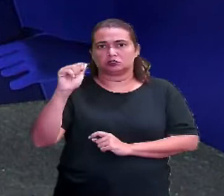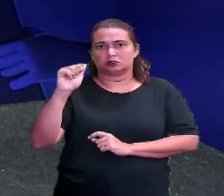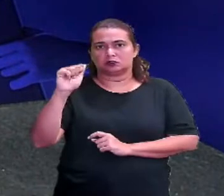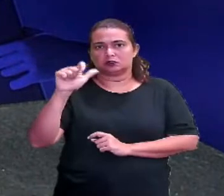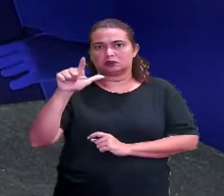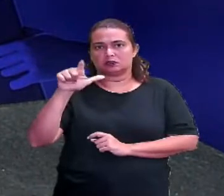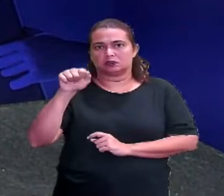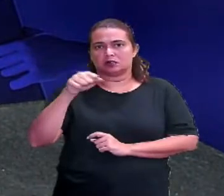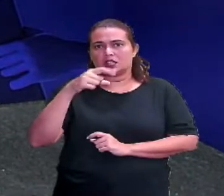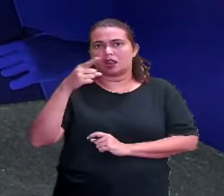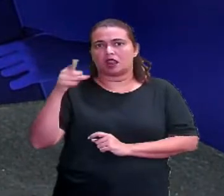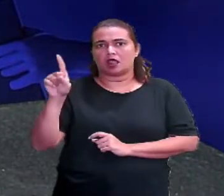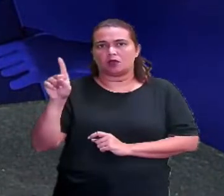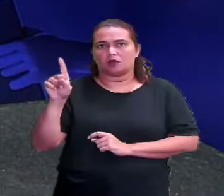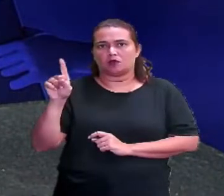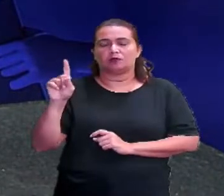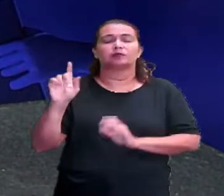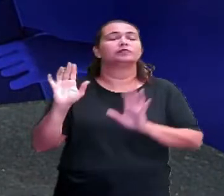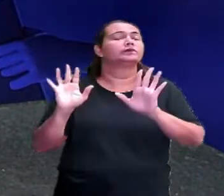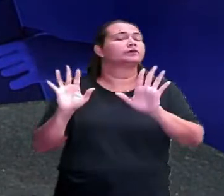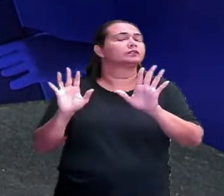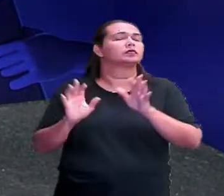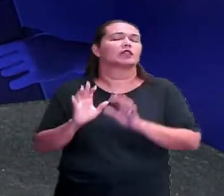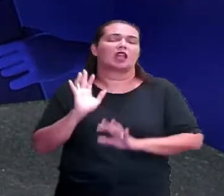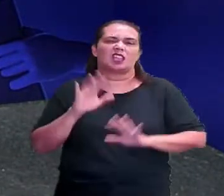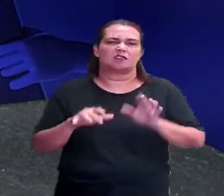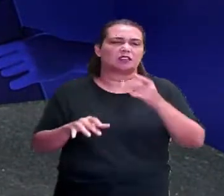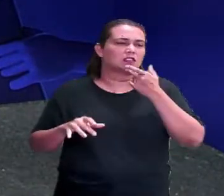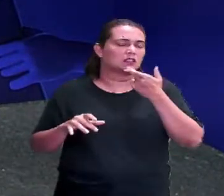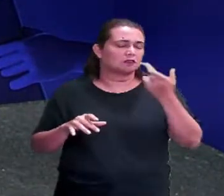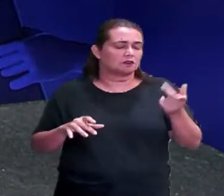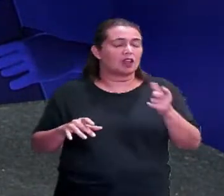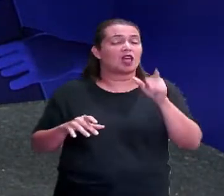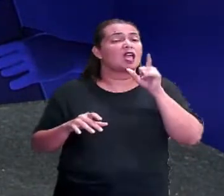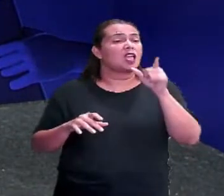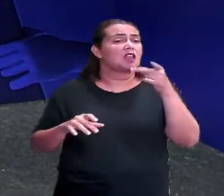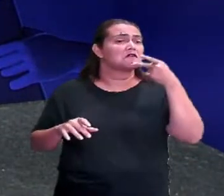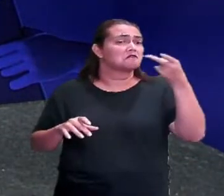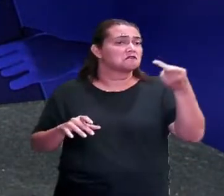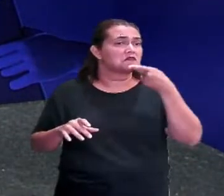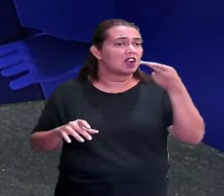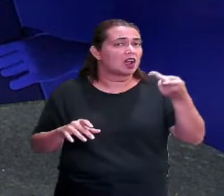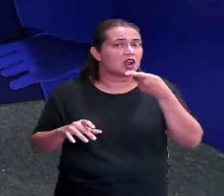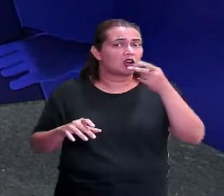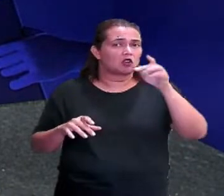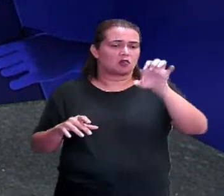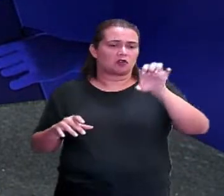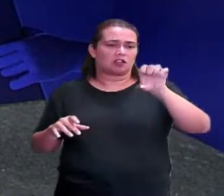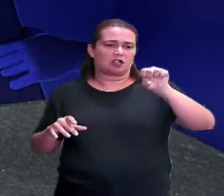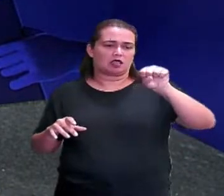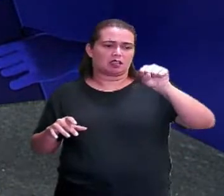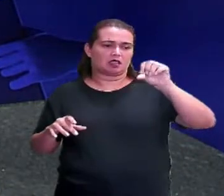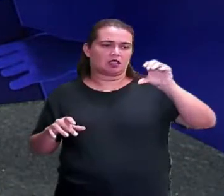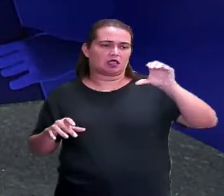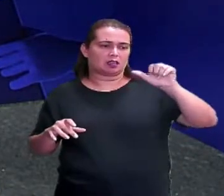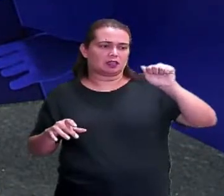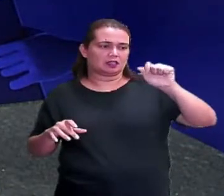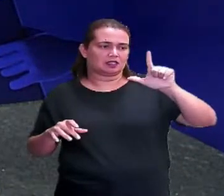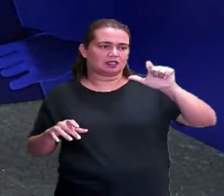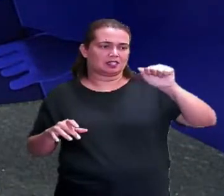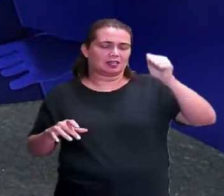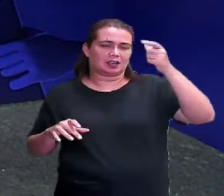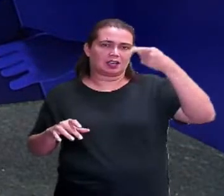dizerem, rapaz, fulano falou palavra de baixo escalão, né? Olha, baixo escalão neste sentido